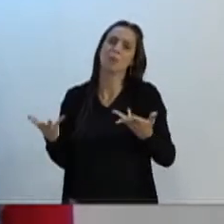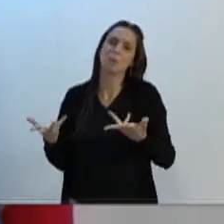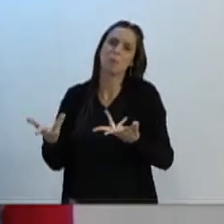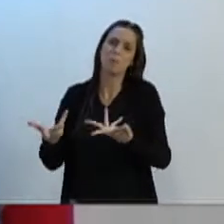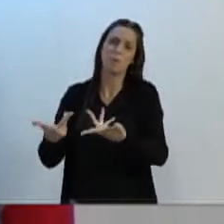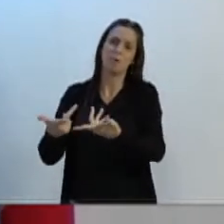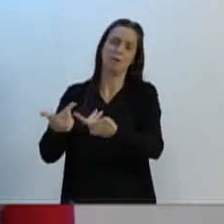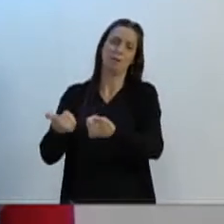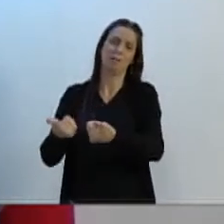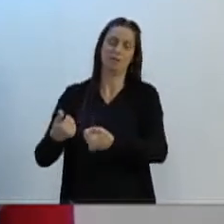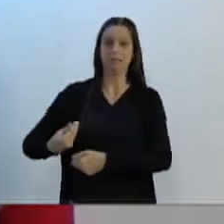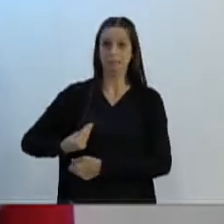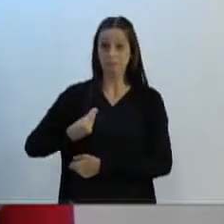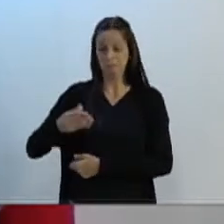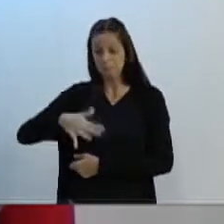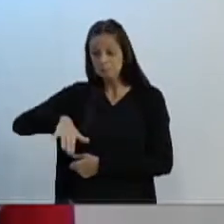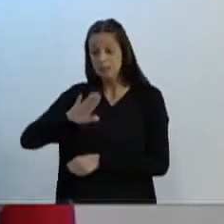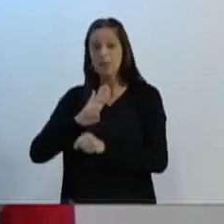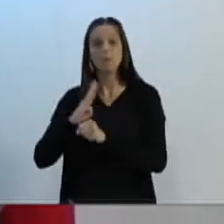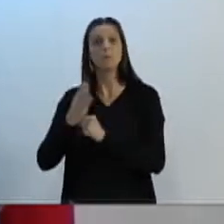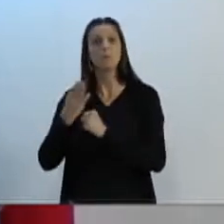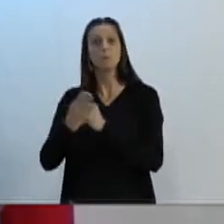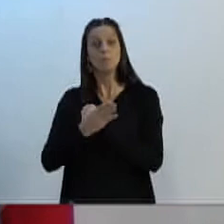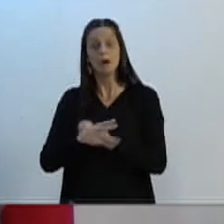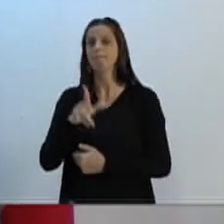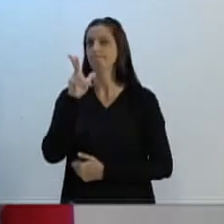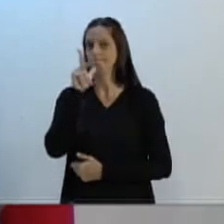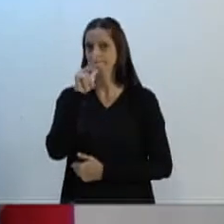ali da Água Verde. Pois bem,